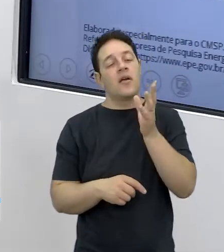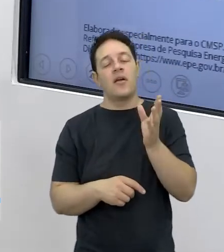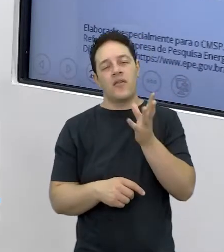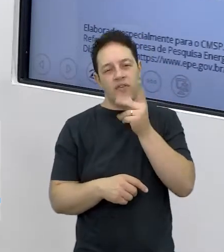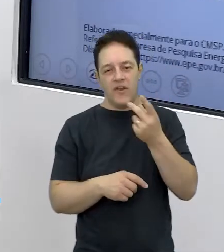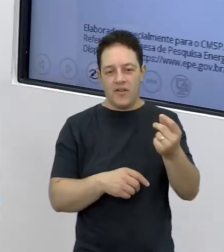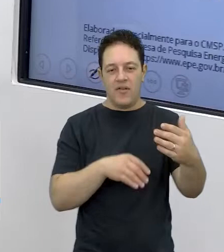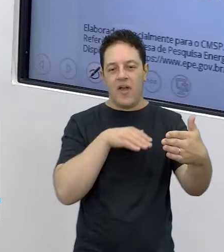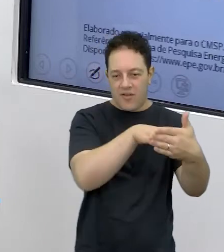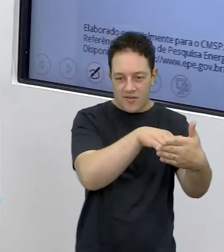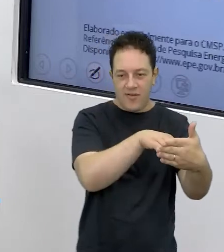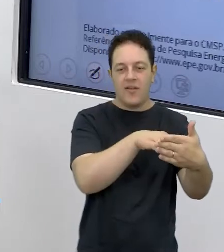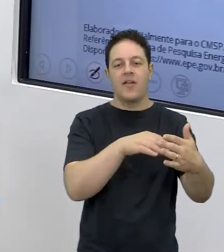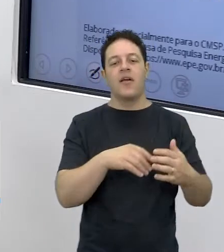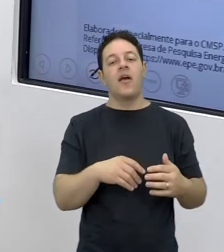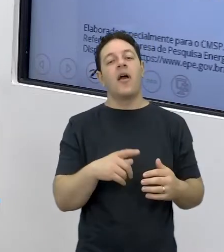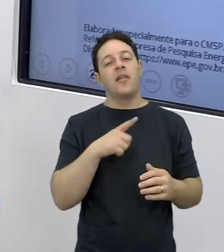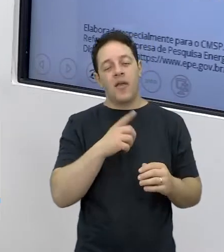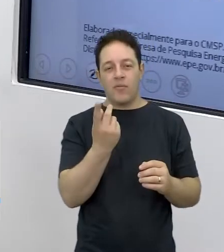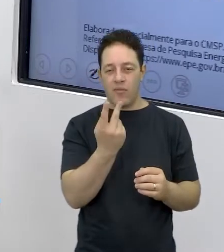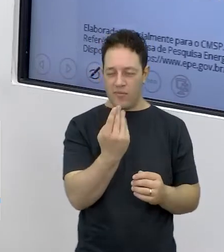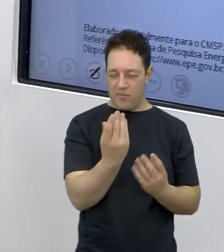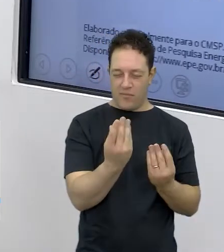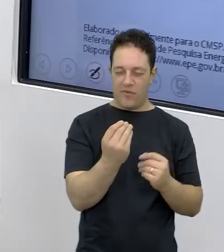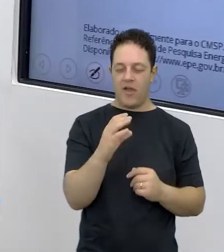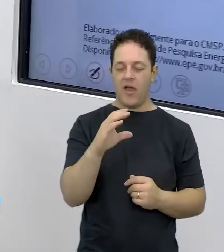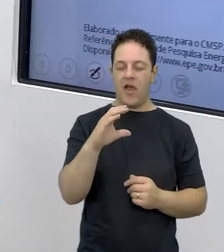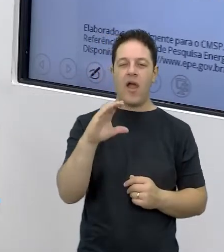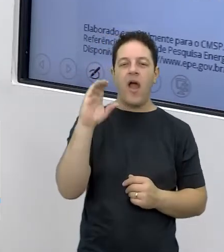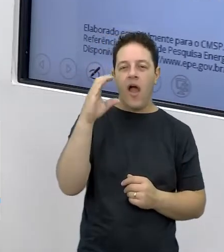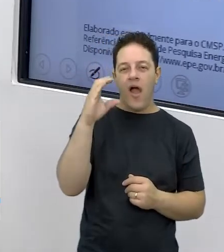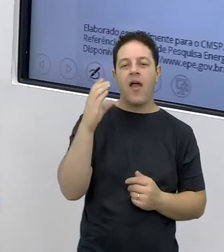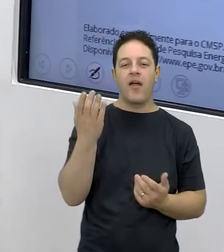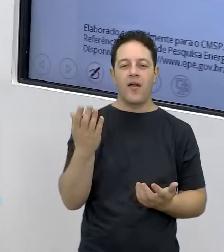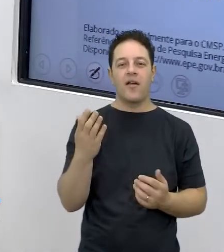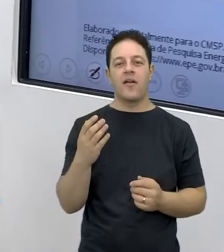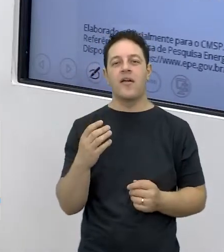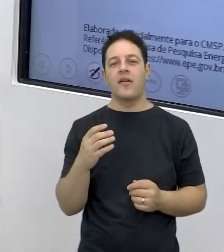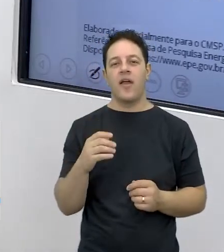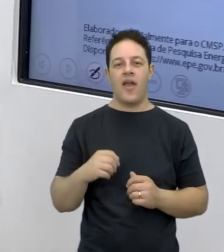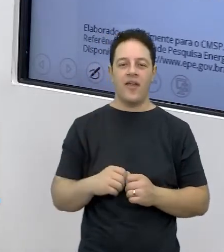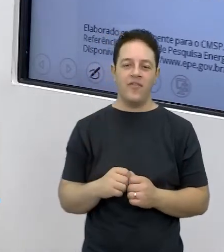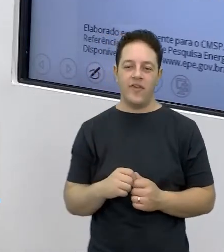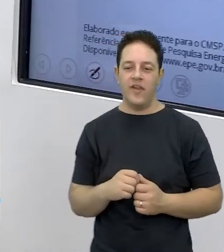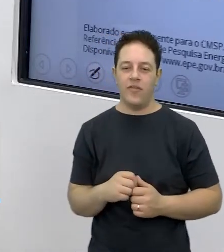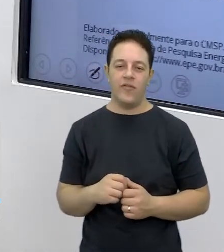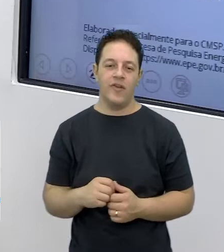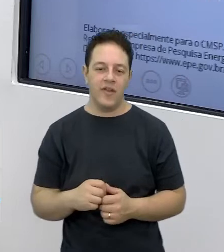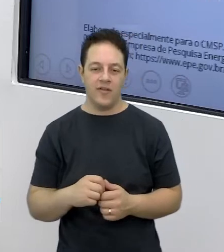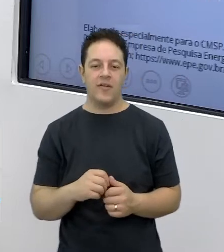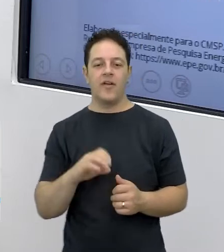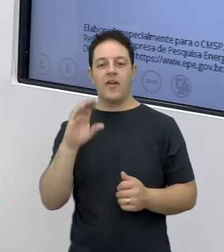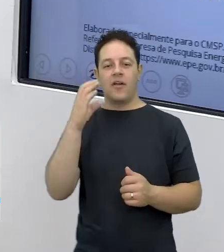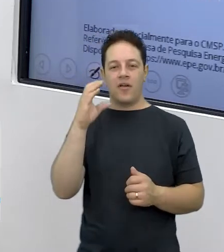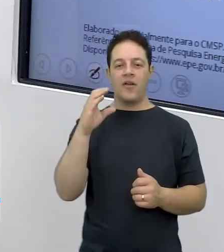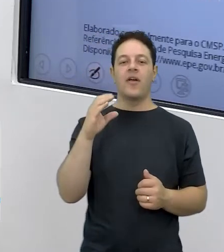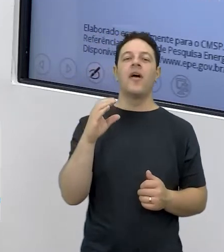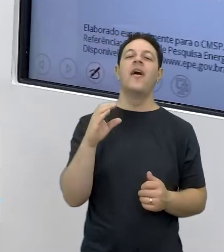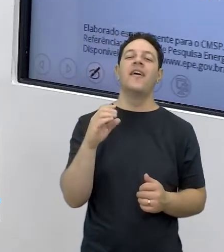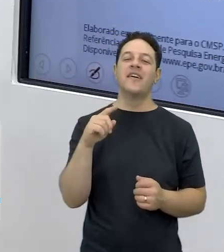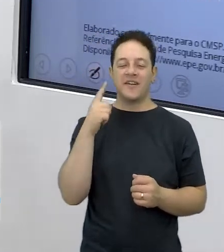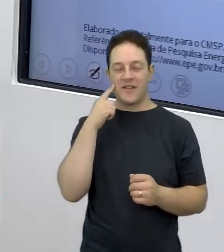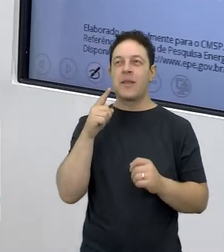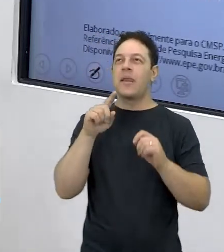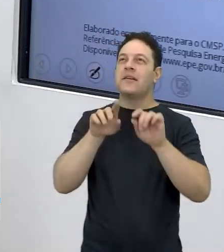produz muito gás carbônico, tá bom? Dióxido de carbono, que é esse gás aí